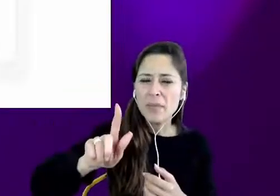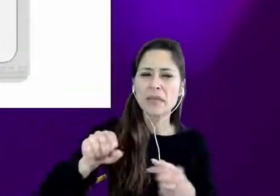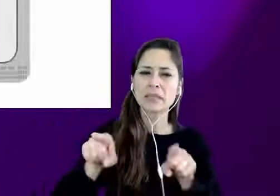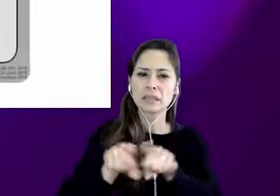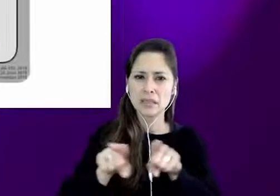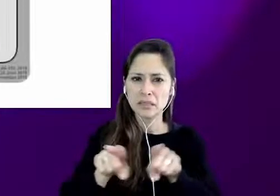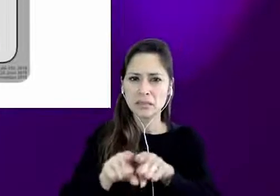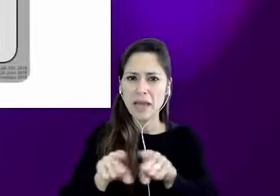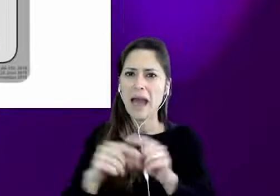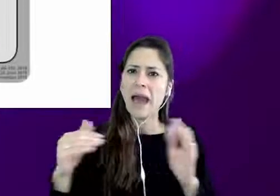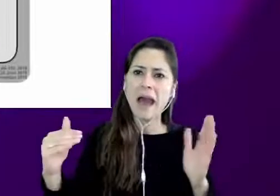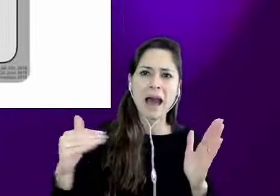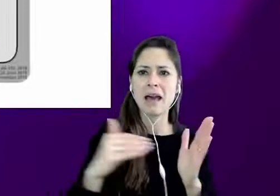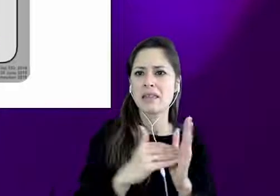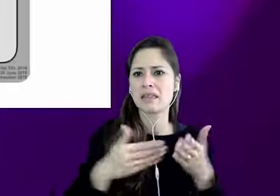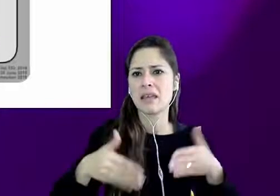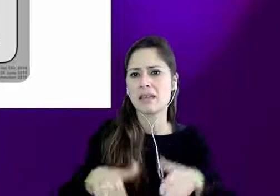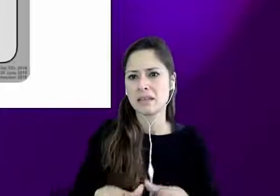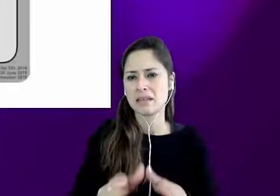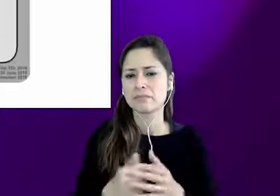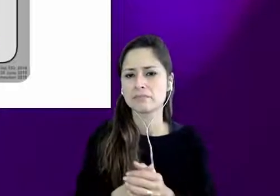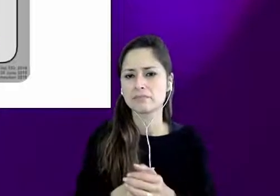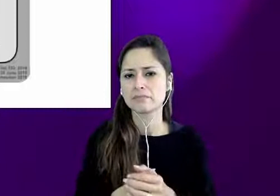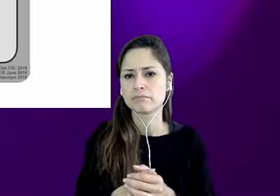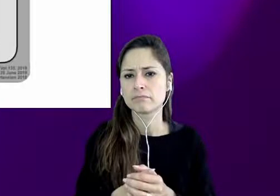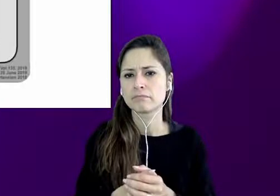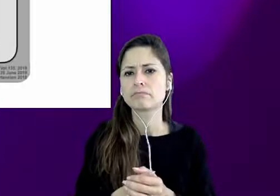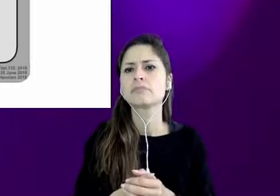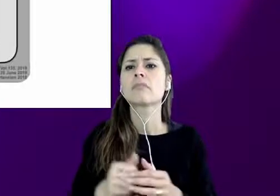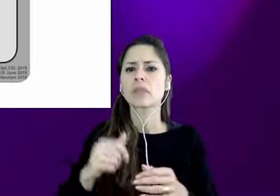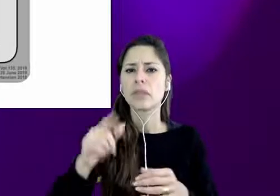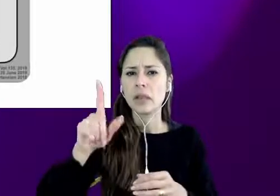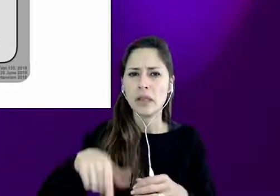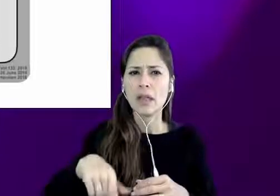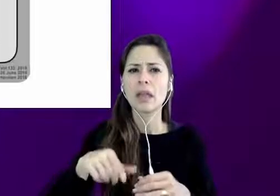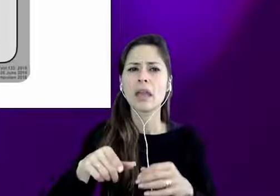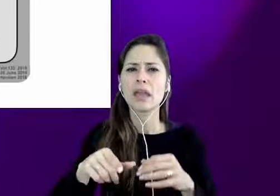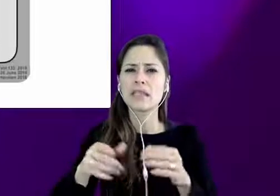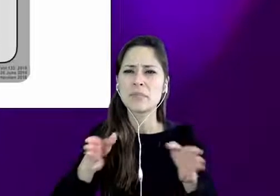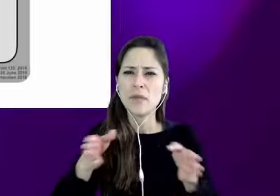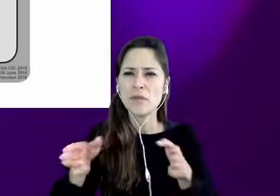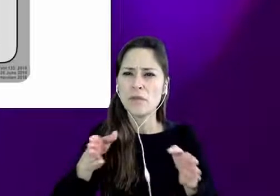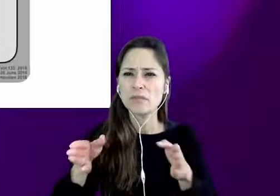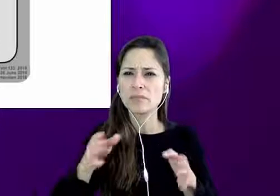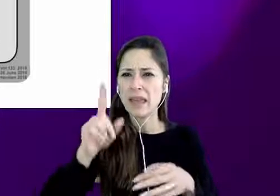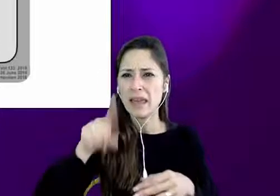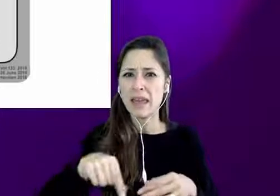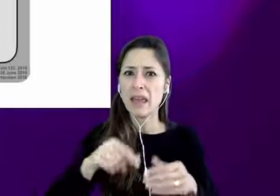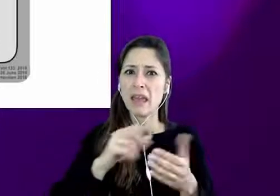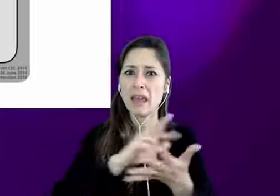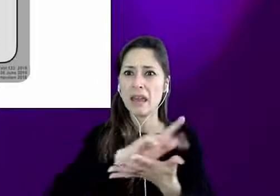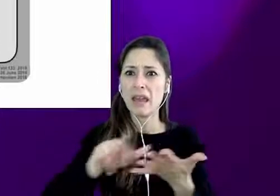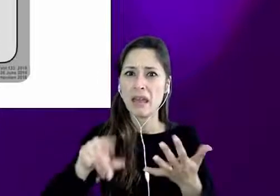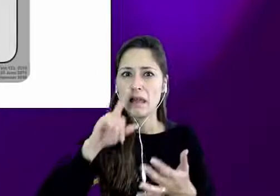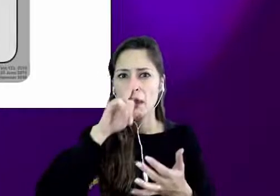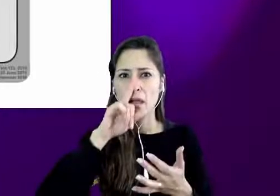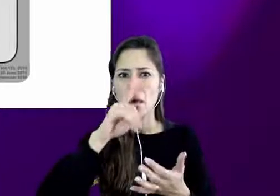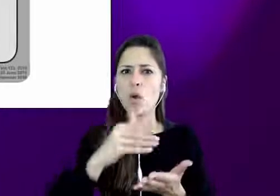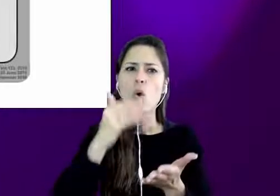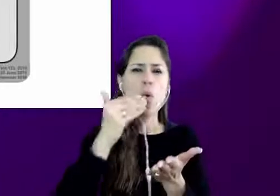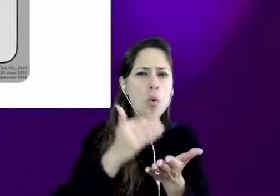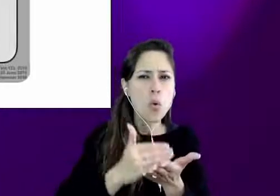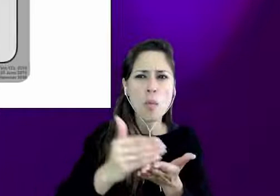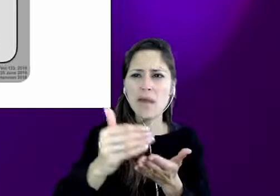parto. E essa condição de fatores de risco, ela pode ser justamente reconhecida desde a primeira consulta, que eu